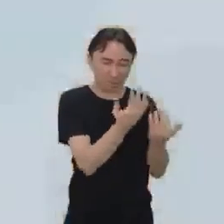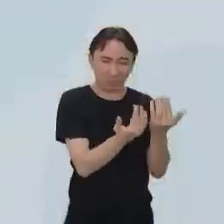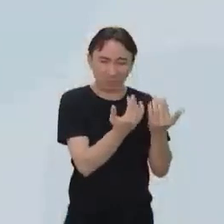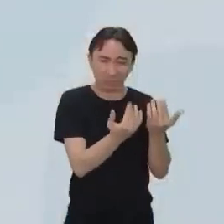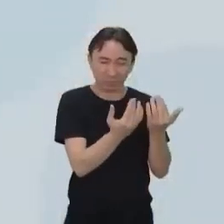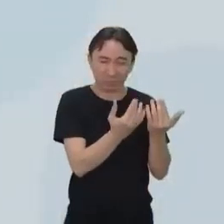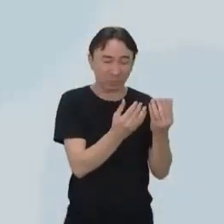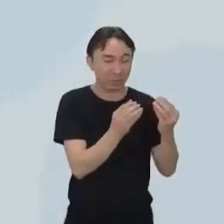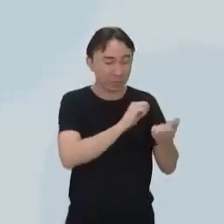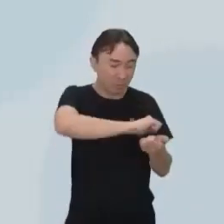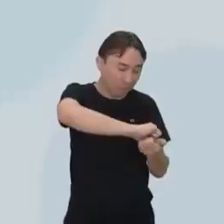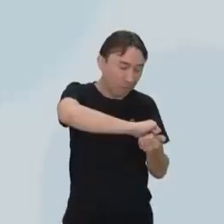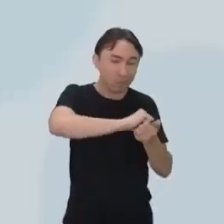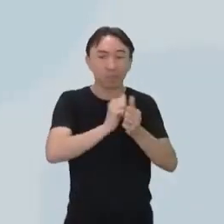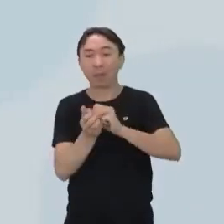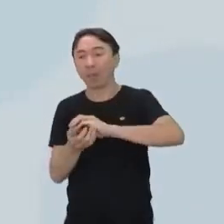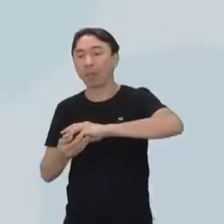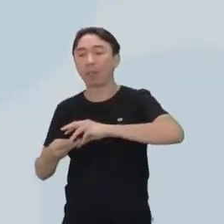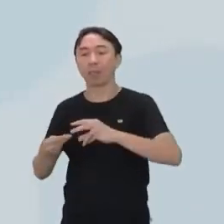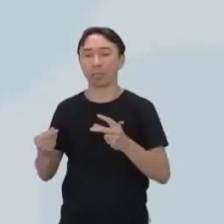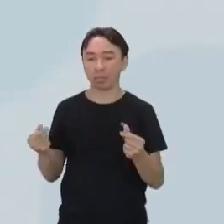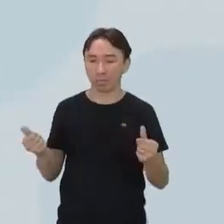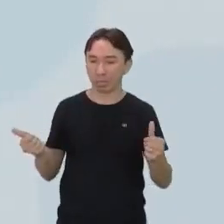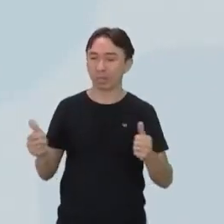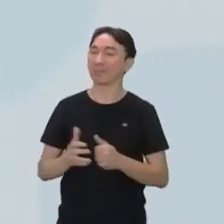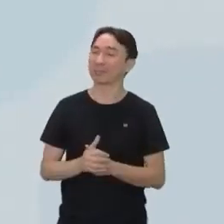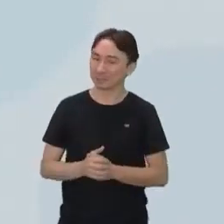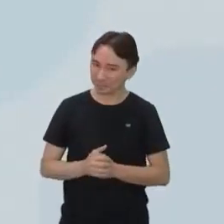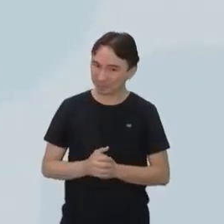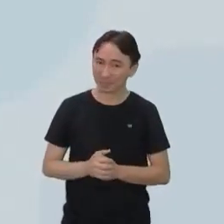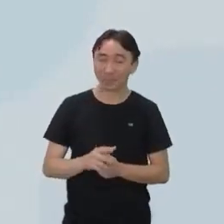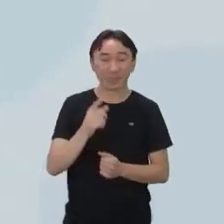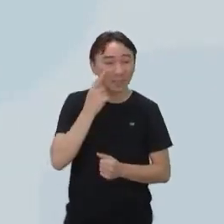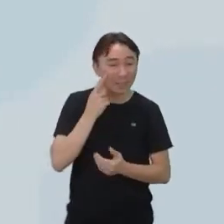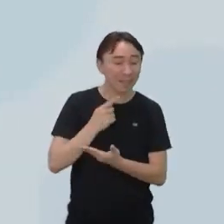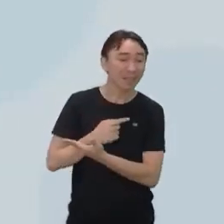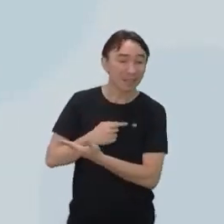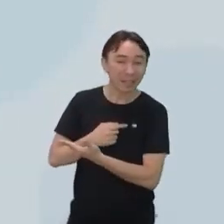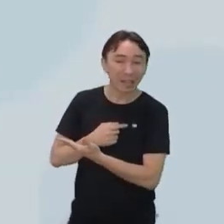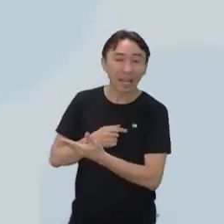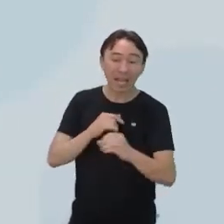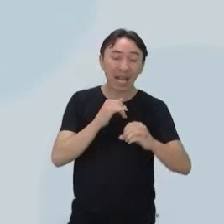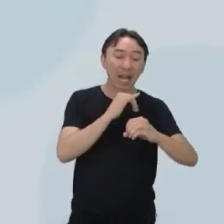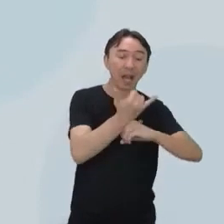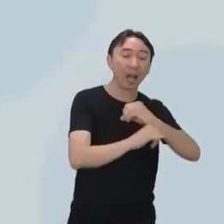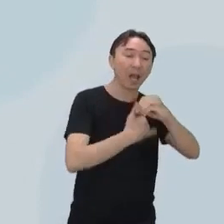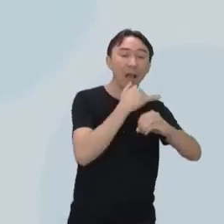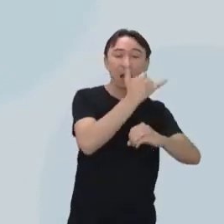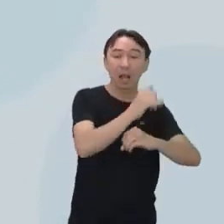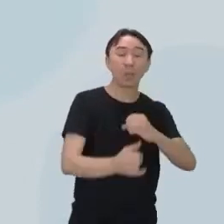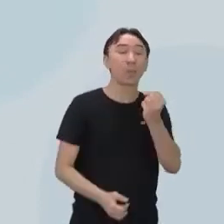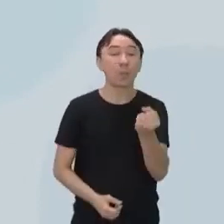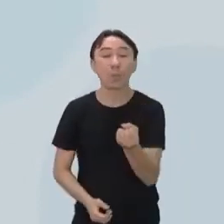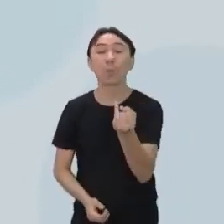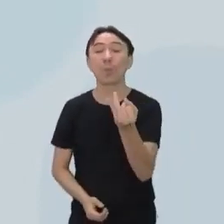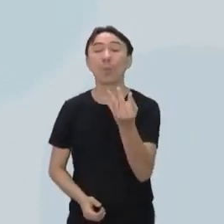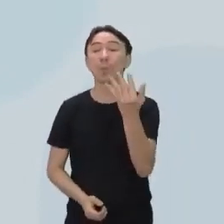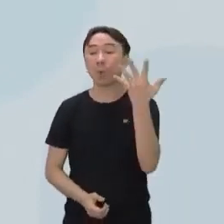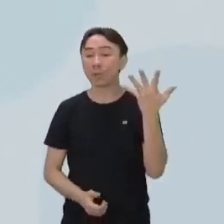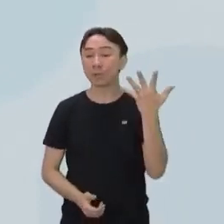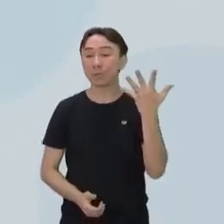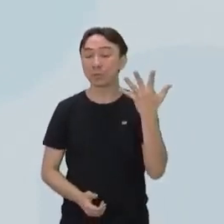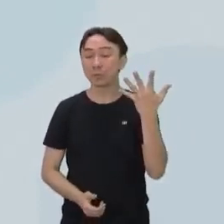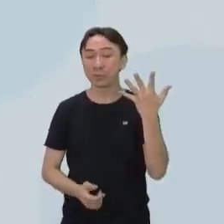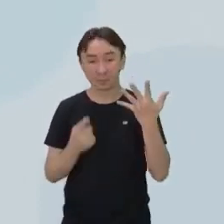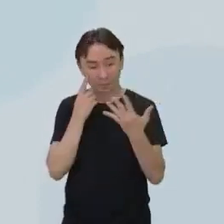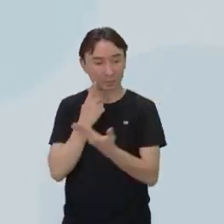para a gente concluir ali, quantos átomos nós temos presente na estrutura do calcário? Quantos átomos? Olhando ali